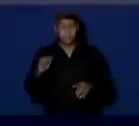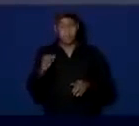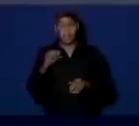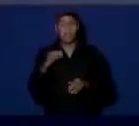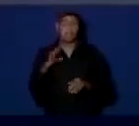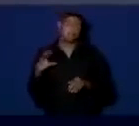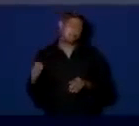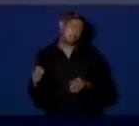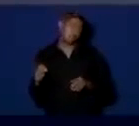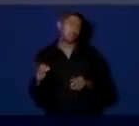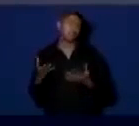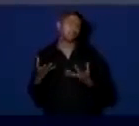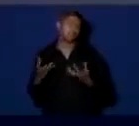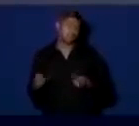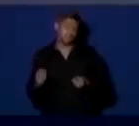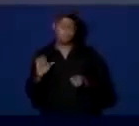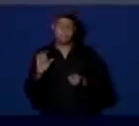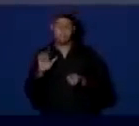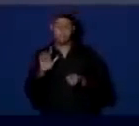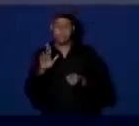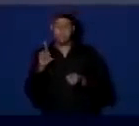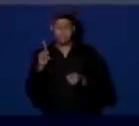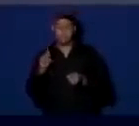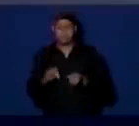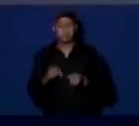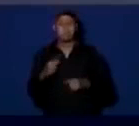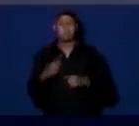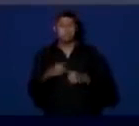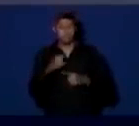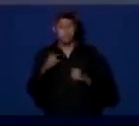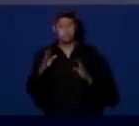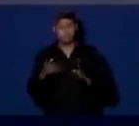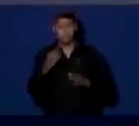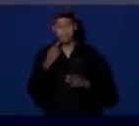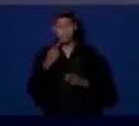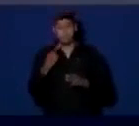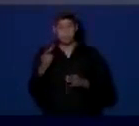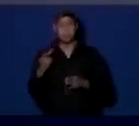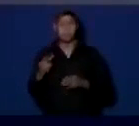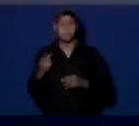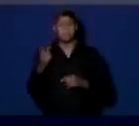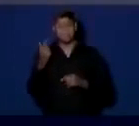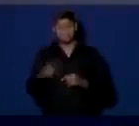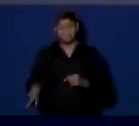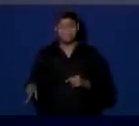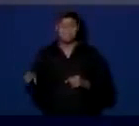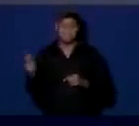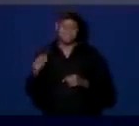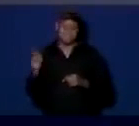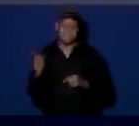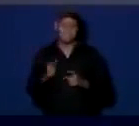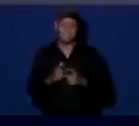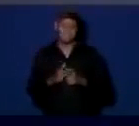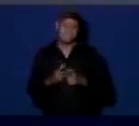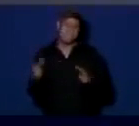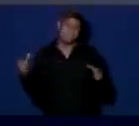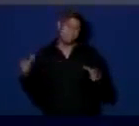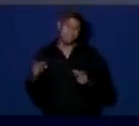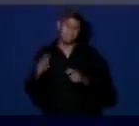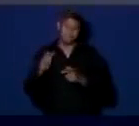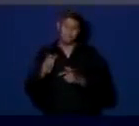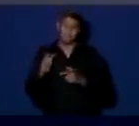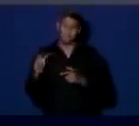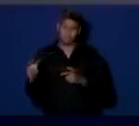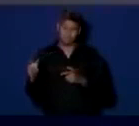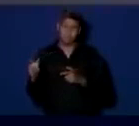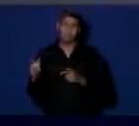ações recebeu um influxo, né? Também por motivos que você comentou, não vou repetir, muito alto, né? 55